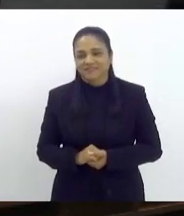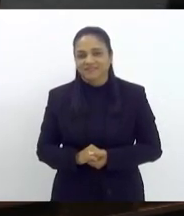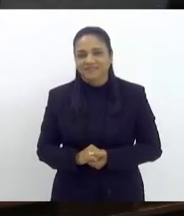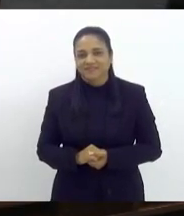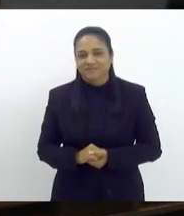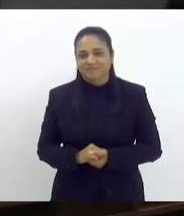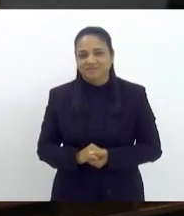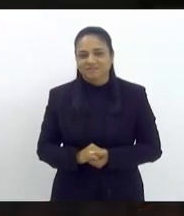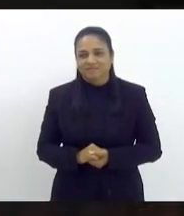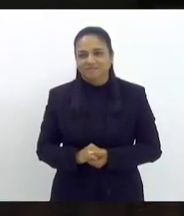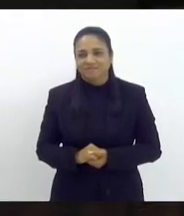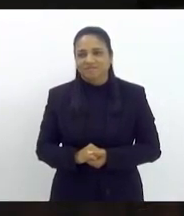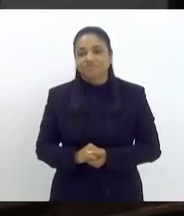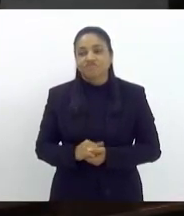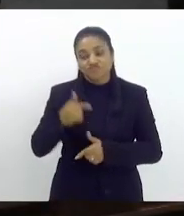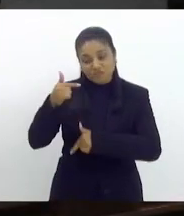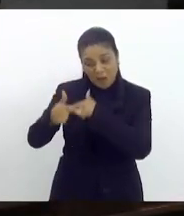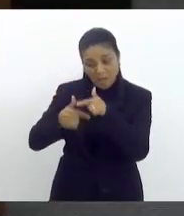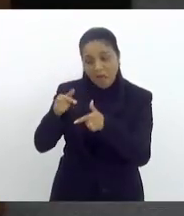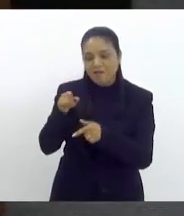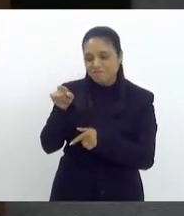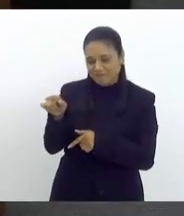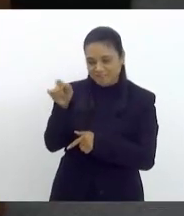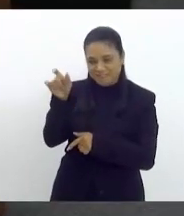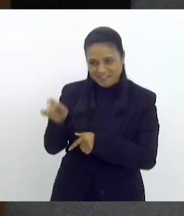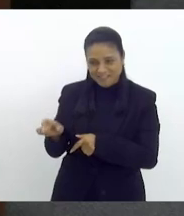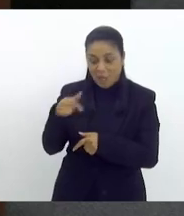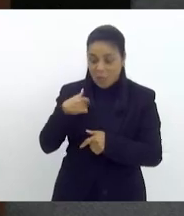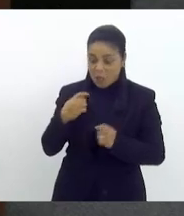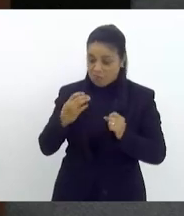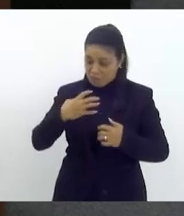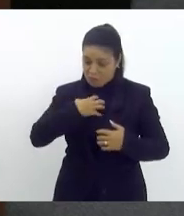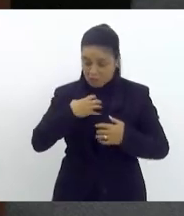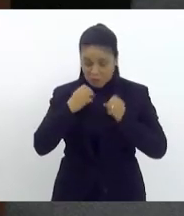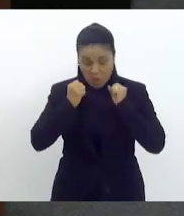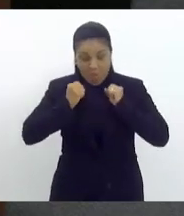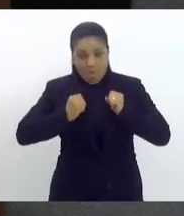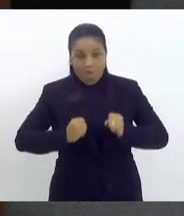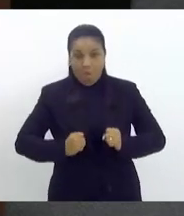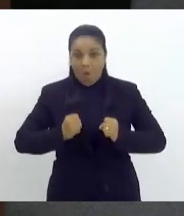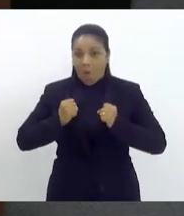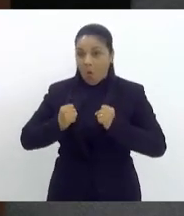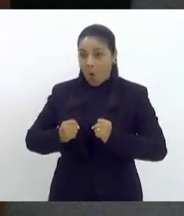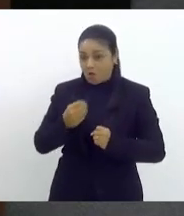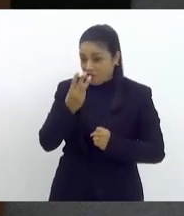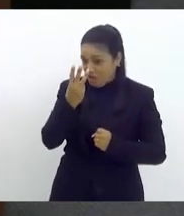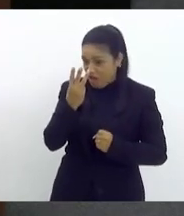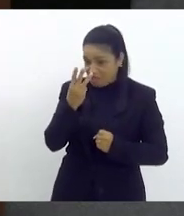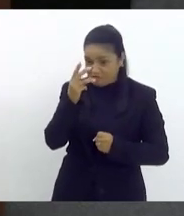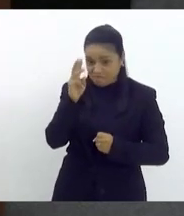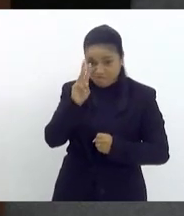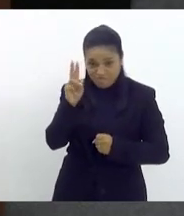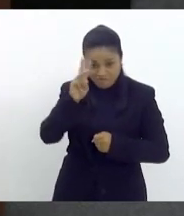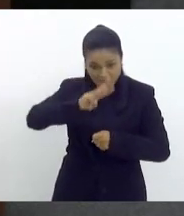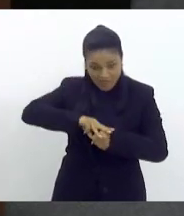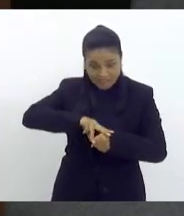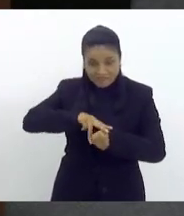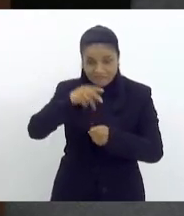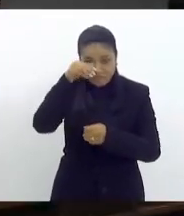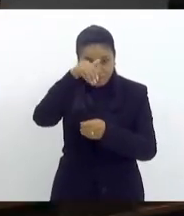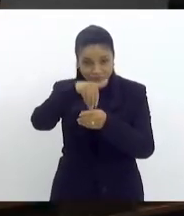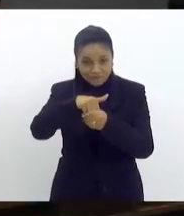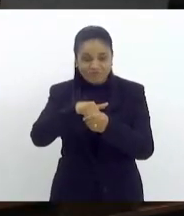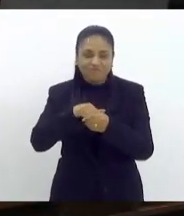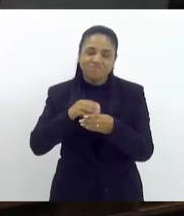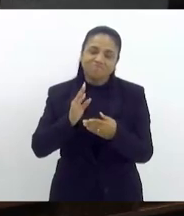estou te dando trabalho não estou me sentindo muito poderoso estou votando três vezes favorável senhor presidente